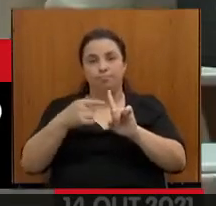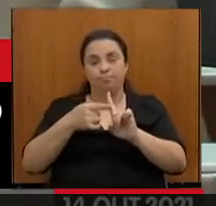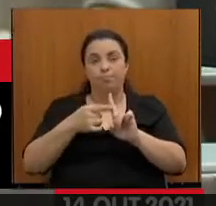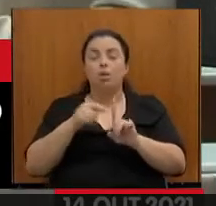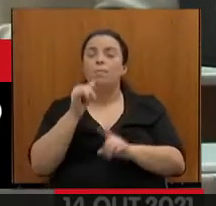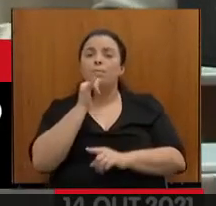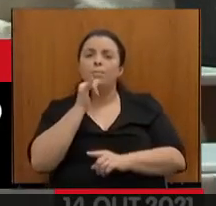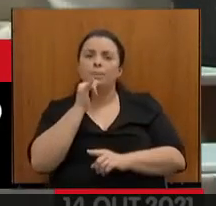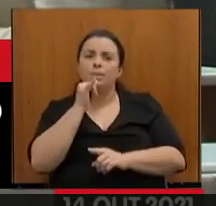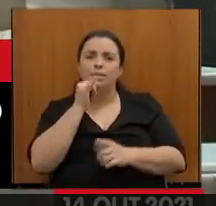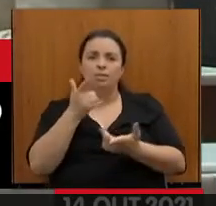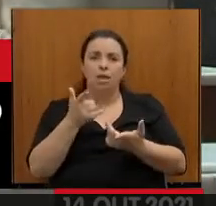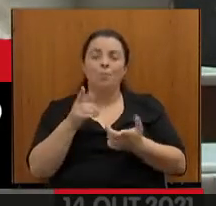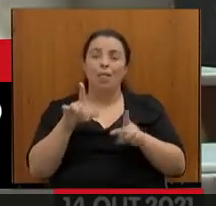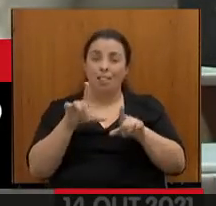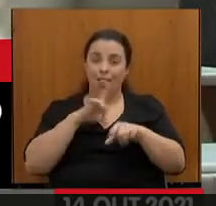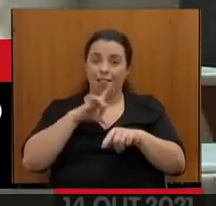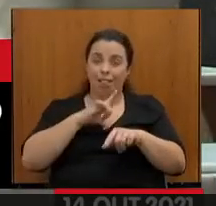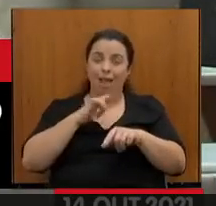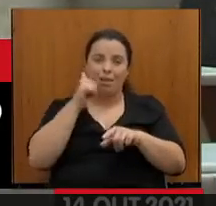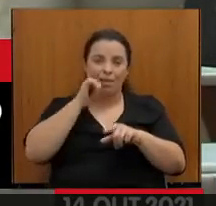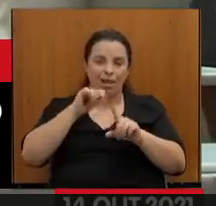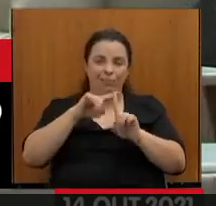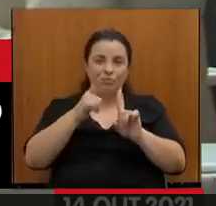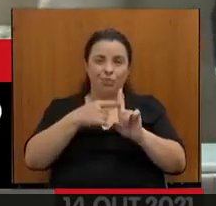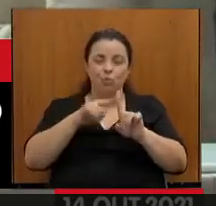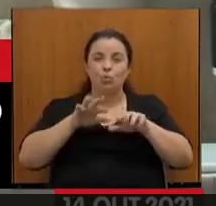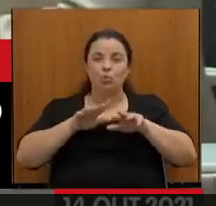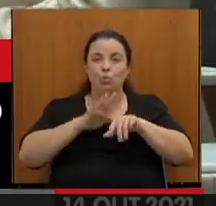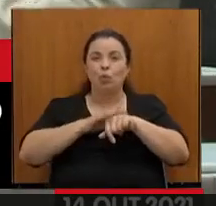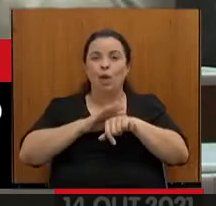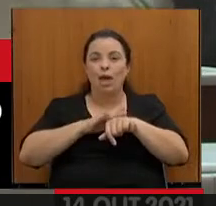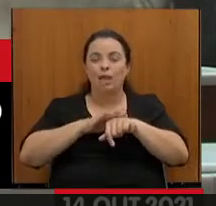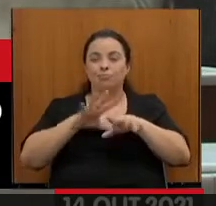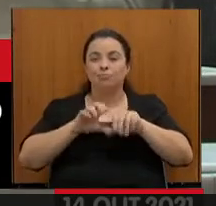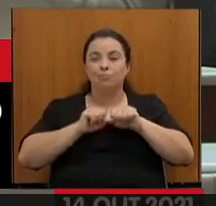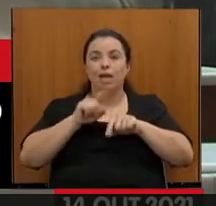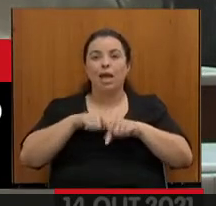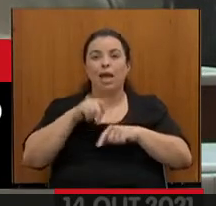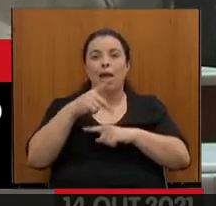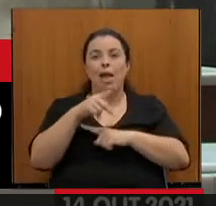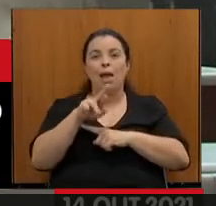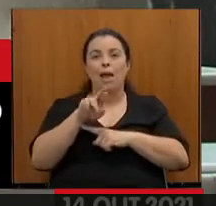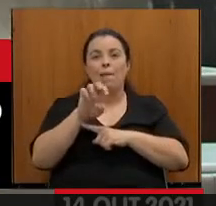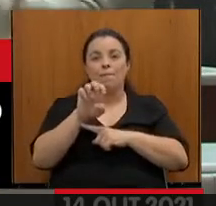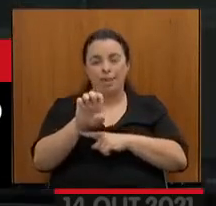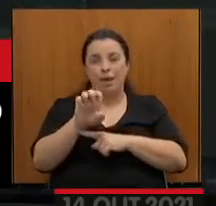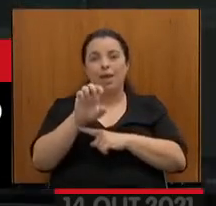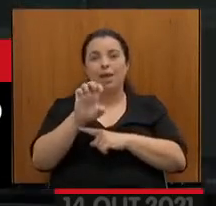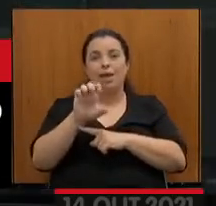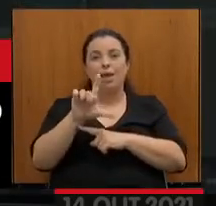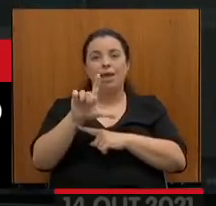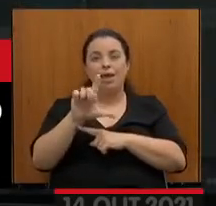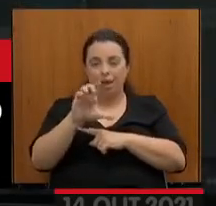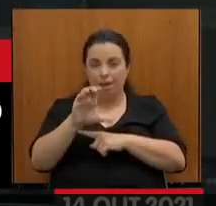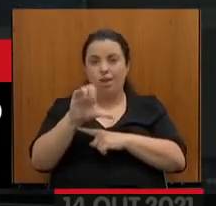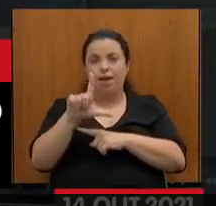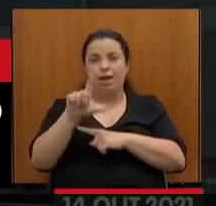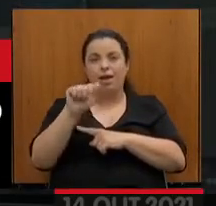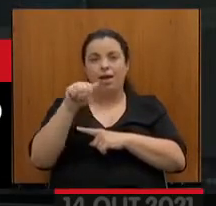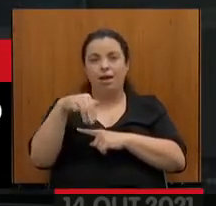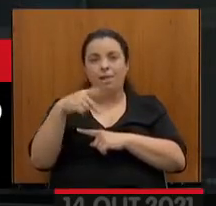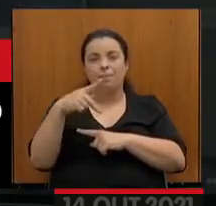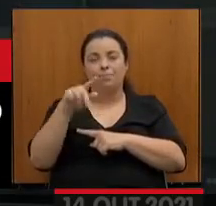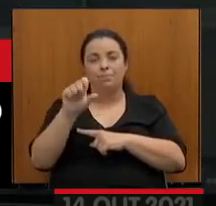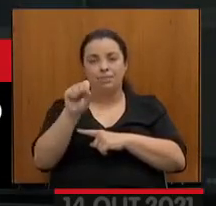por exemplo, acontecem até aquele momento. Então, garantir que as equipes de atenção primária estejam